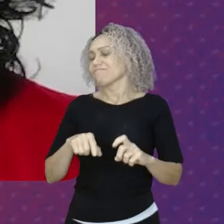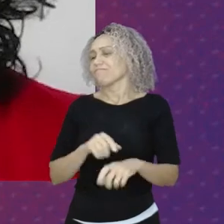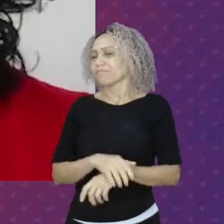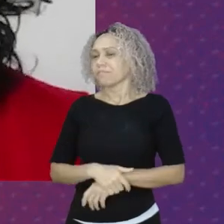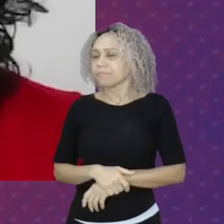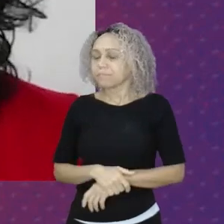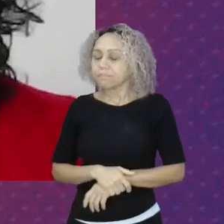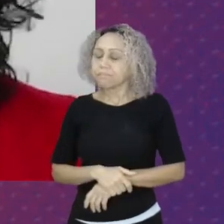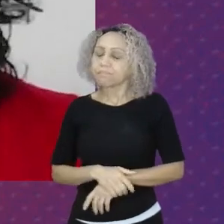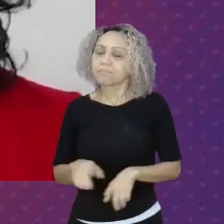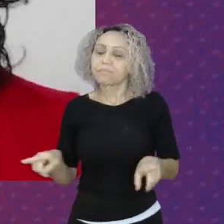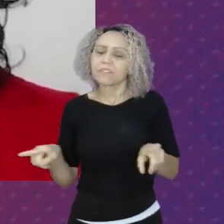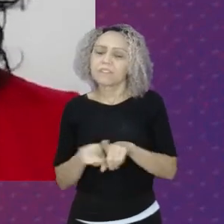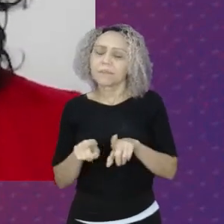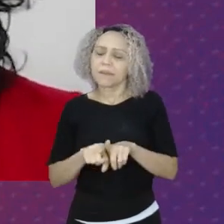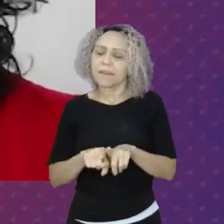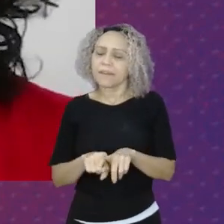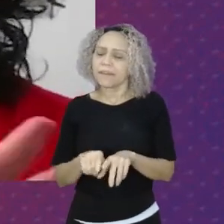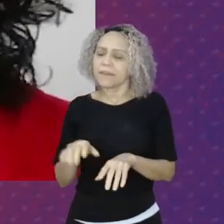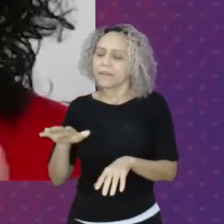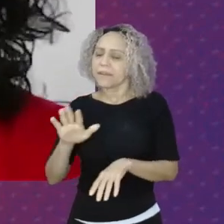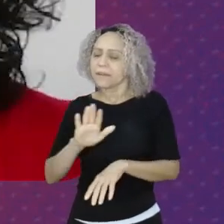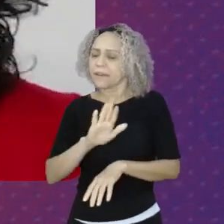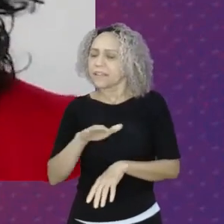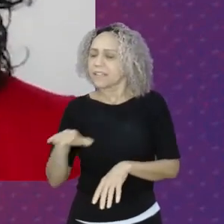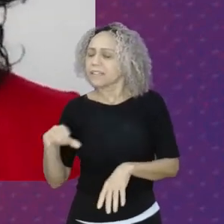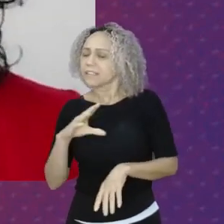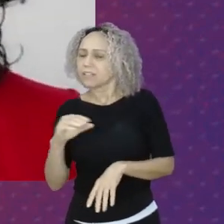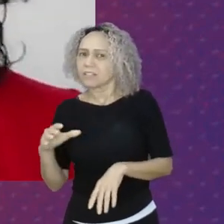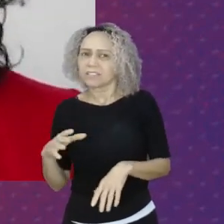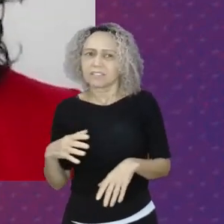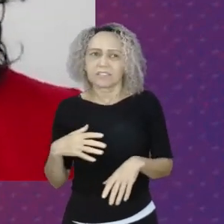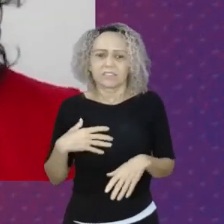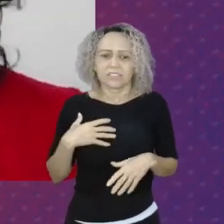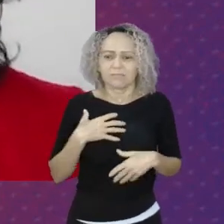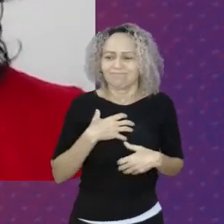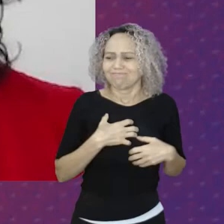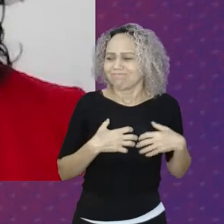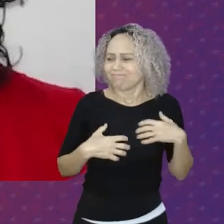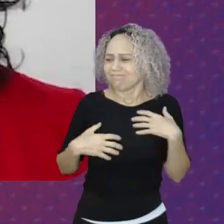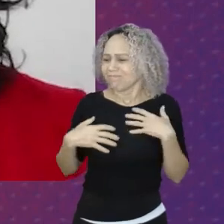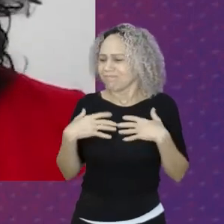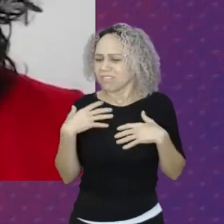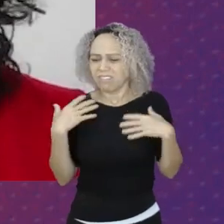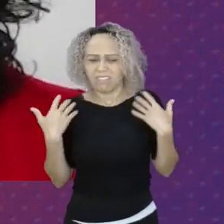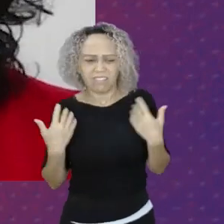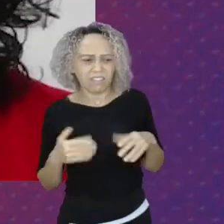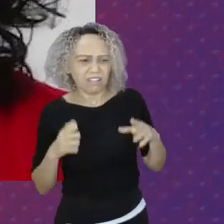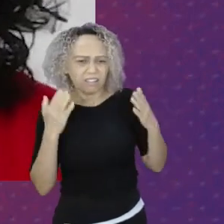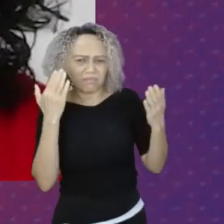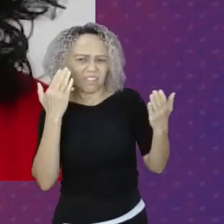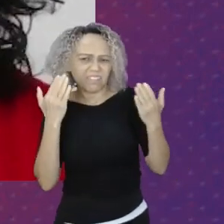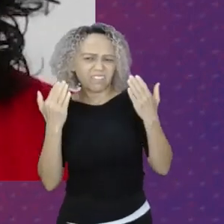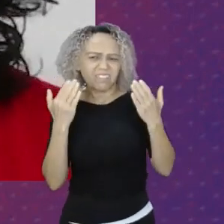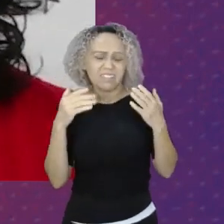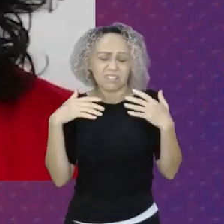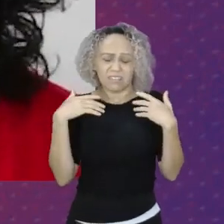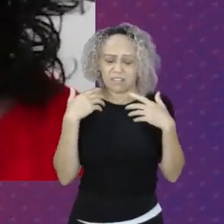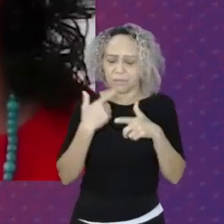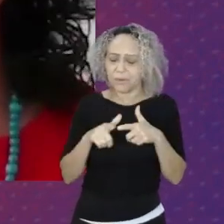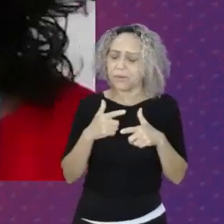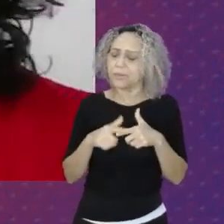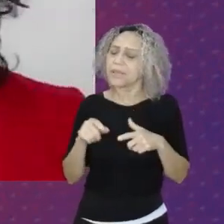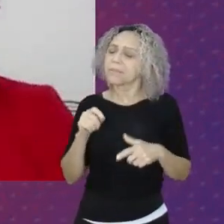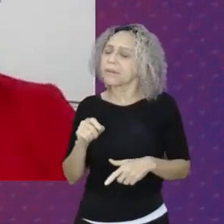por exemplo, emocionais e psicológicas que estão afetando determinada criança e que podem também